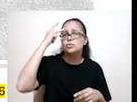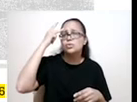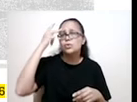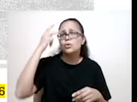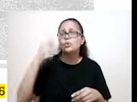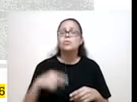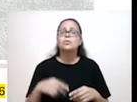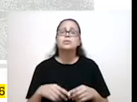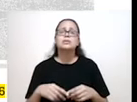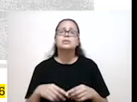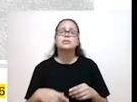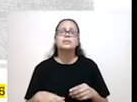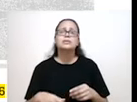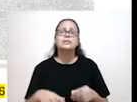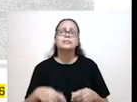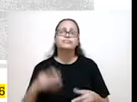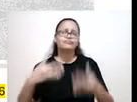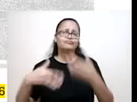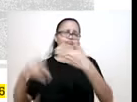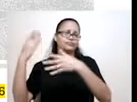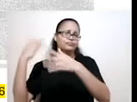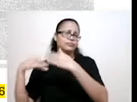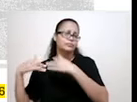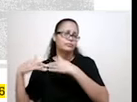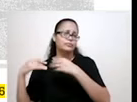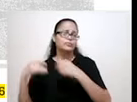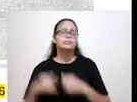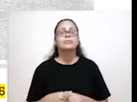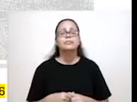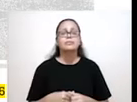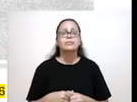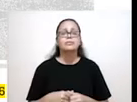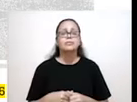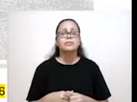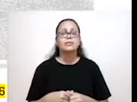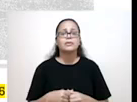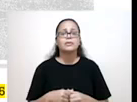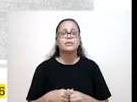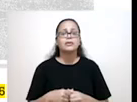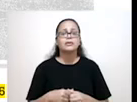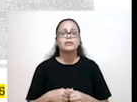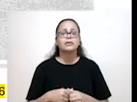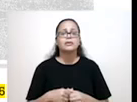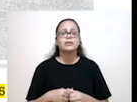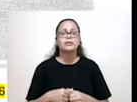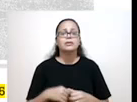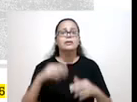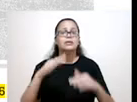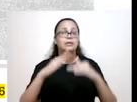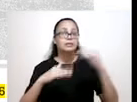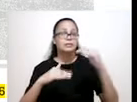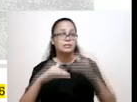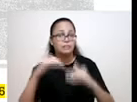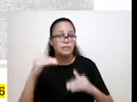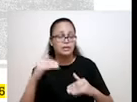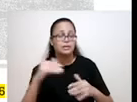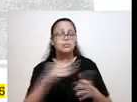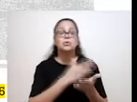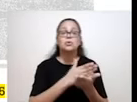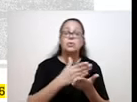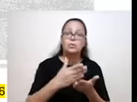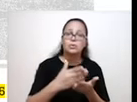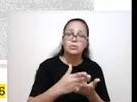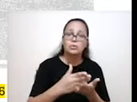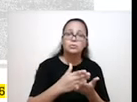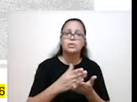seu funcionamento. Esse método, lentamente aperfeiçoado, deu origem a muitas teorias científicas.